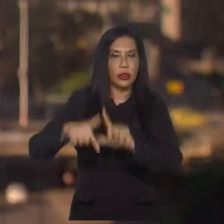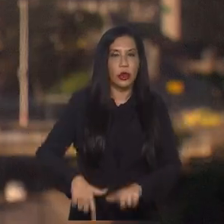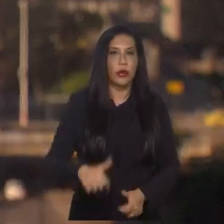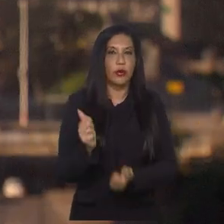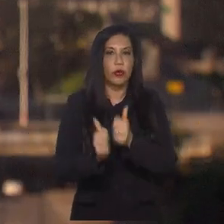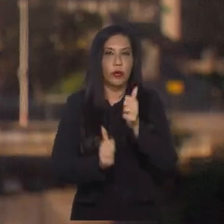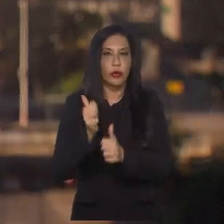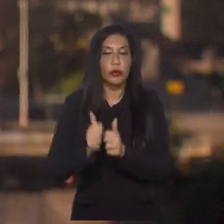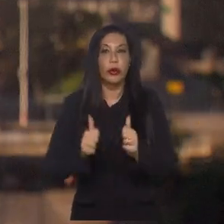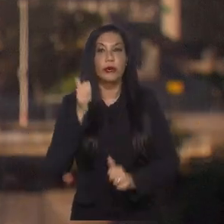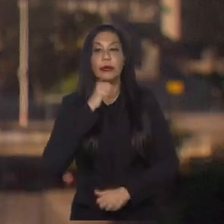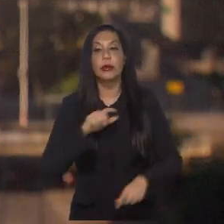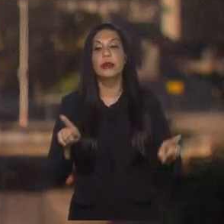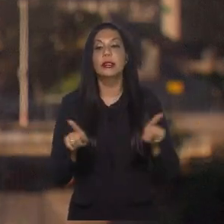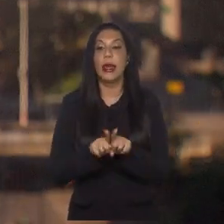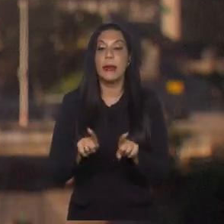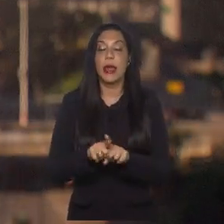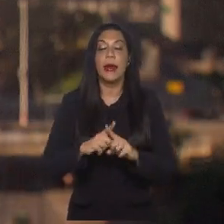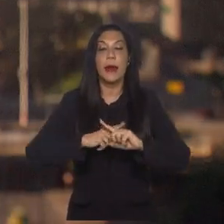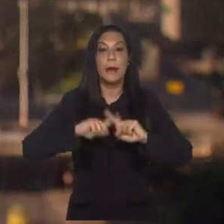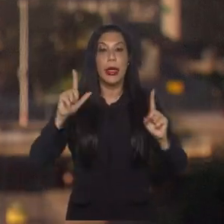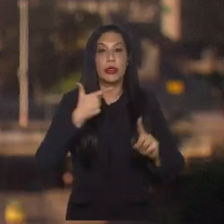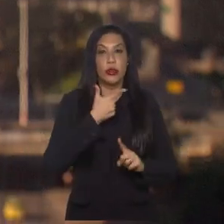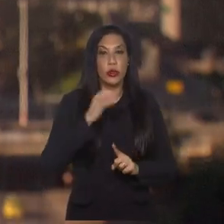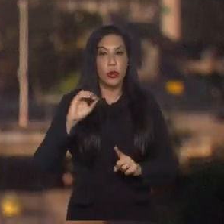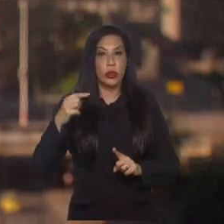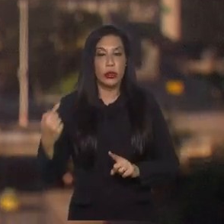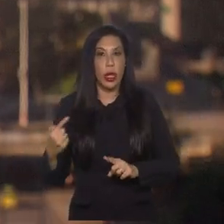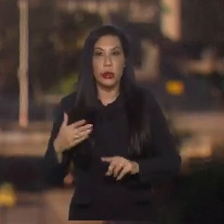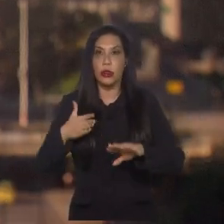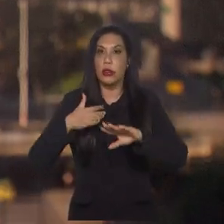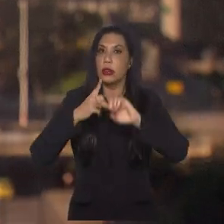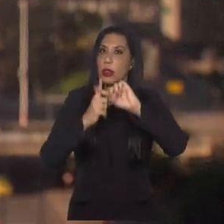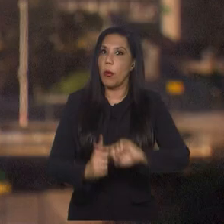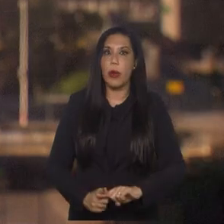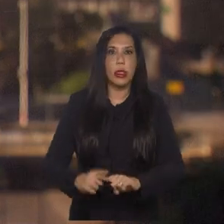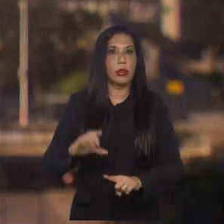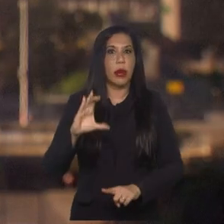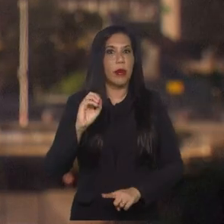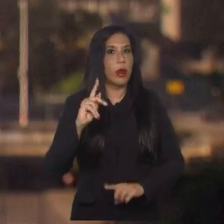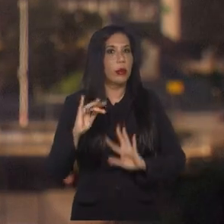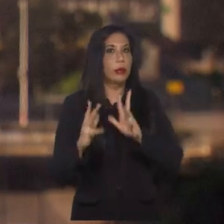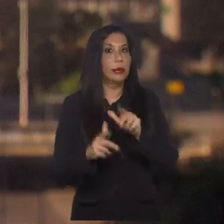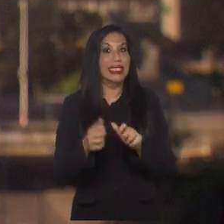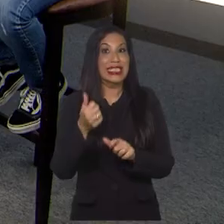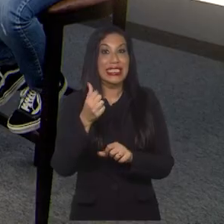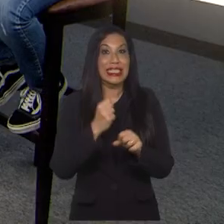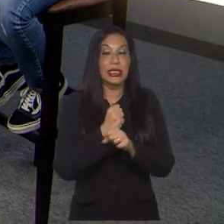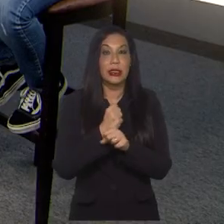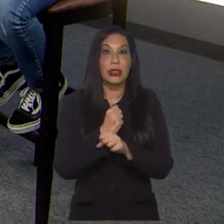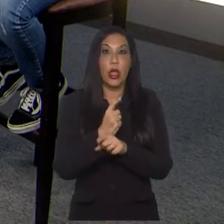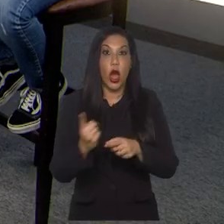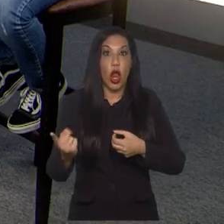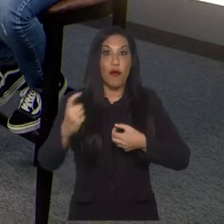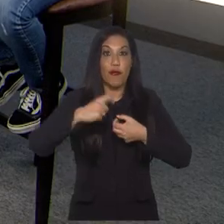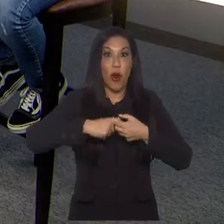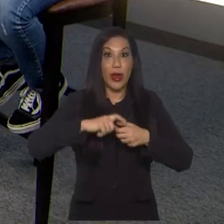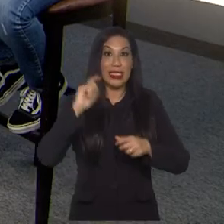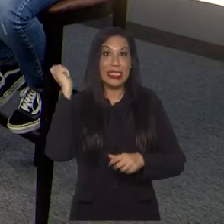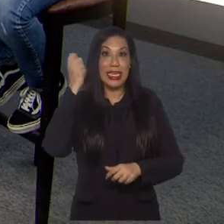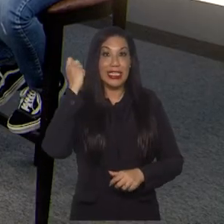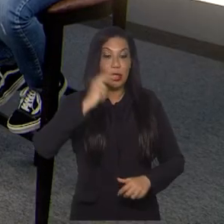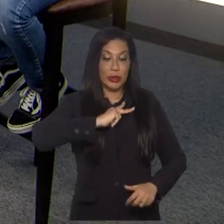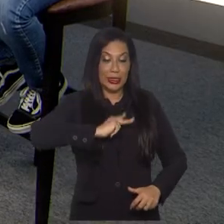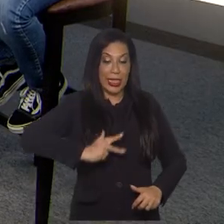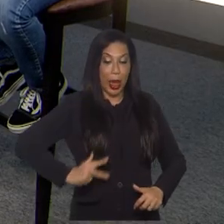feminino, sim, também, mas desde 2007 não participava, exato, de uma Copa, né? São 16 anos, né? Marca a volta da seleção